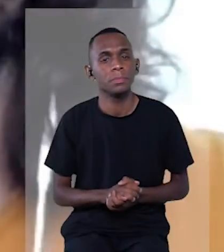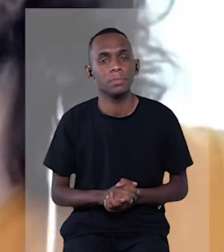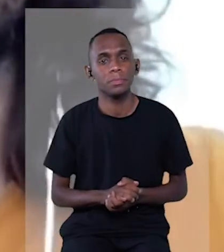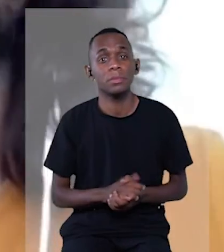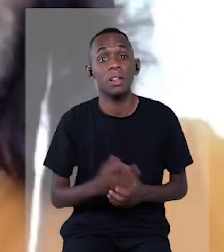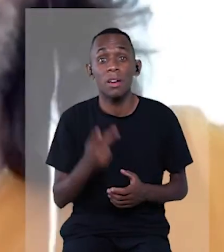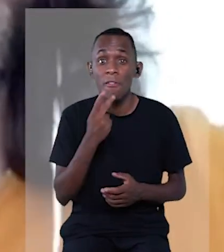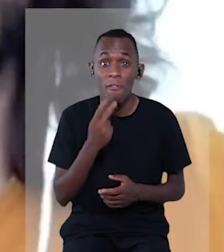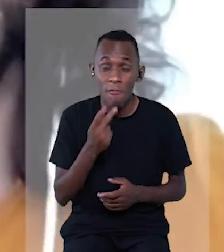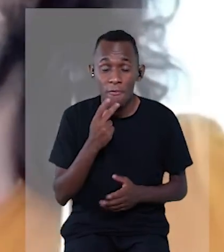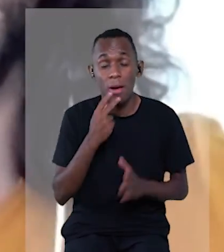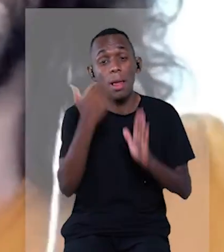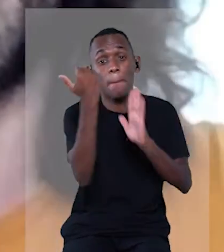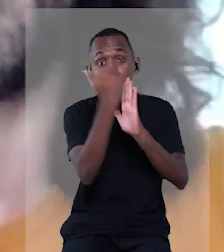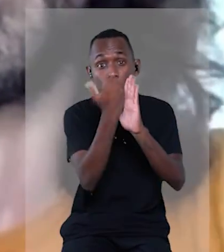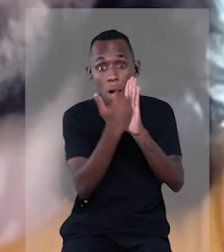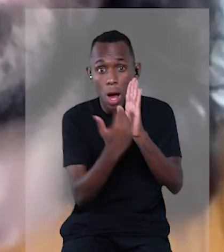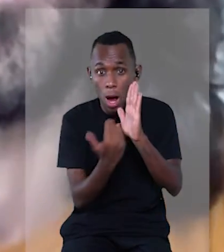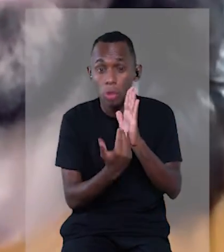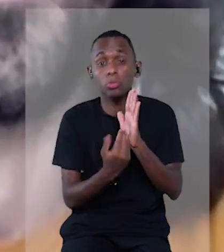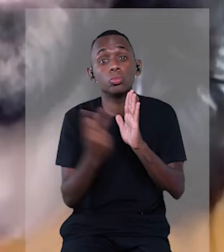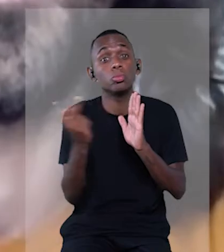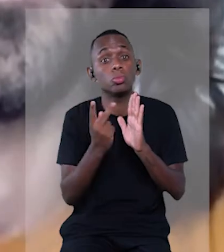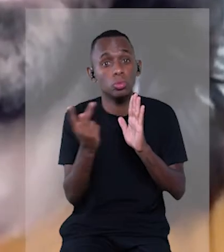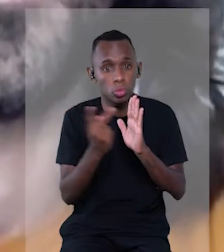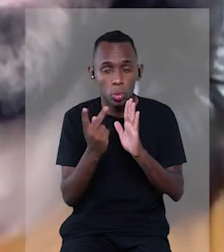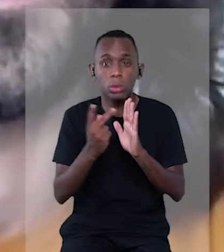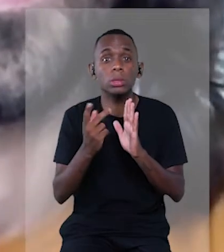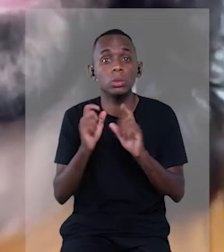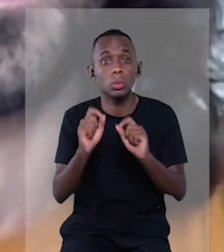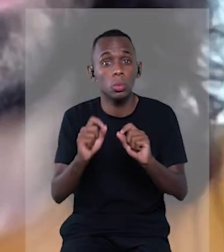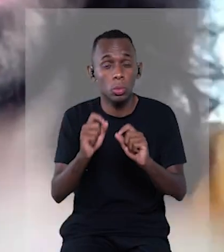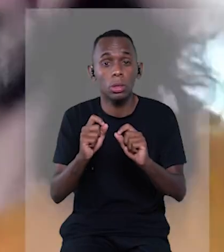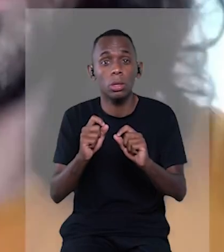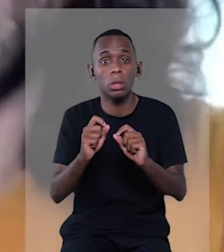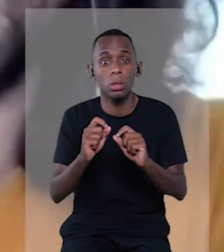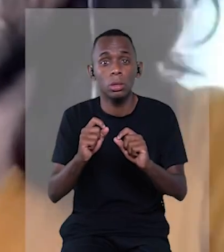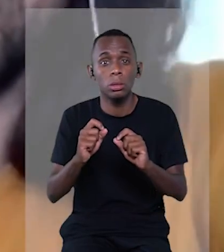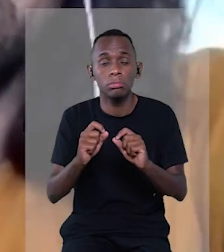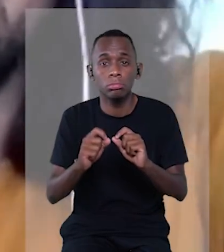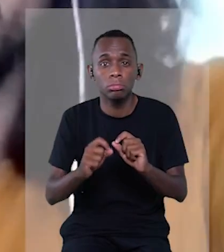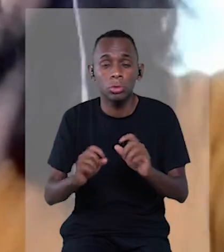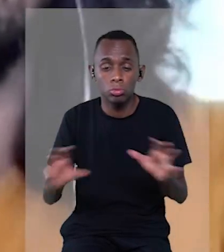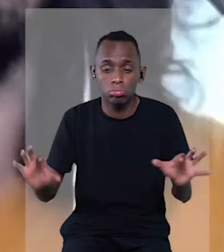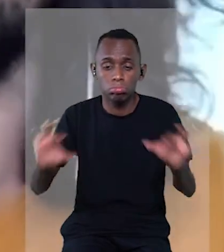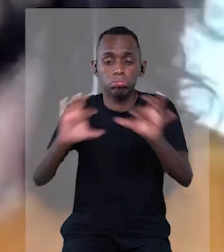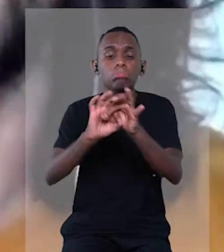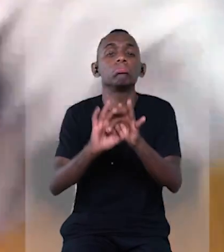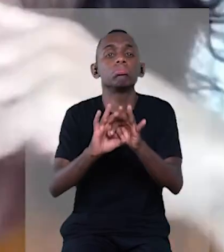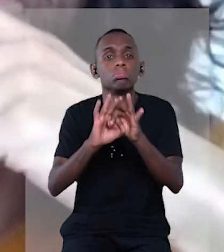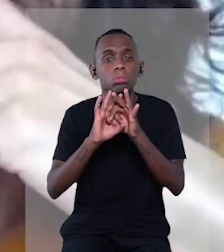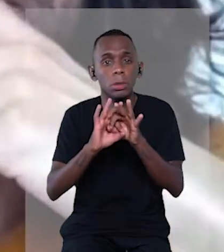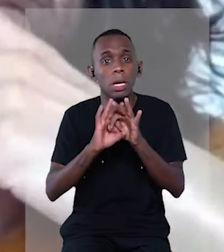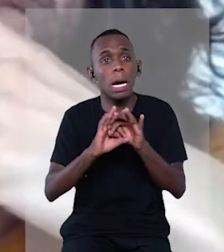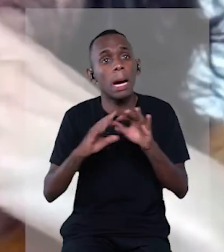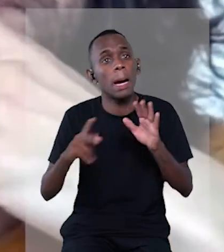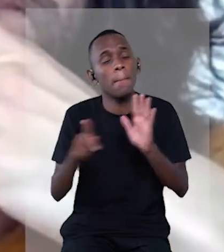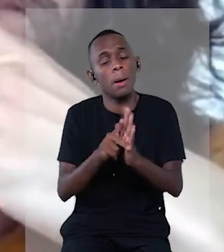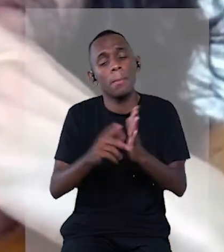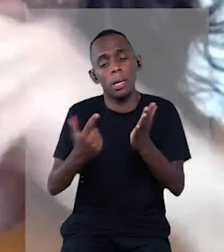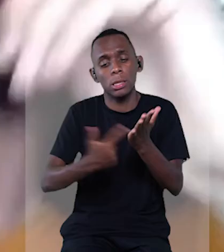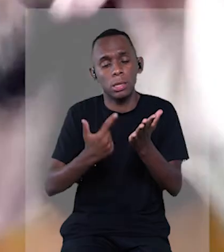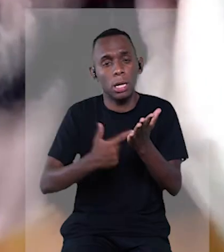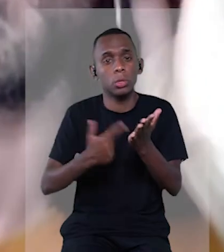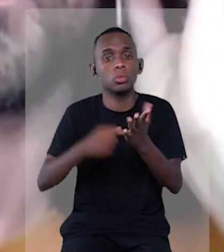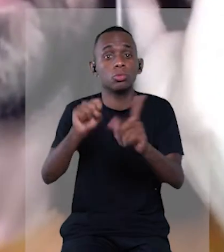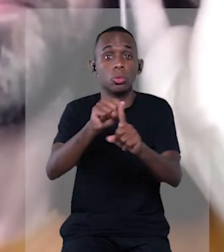Vamos falar os roteiros mesmo dele, que os dois, assim, vai também de encontro a a sua